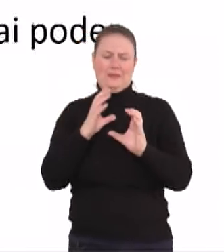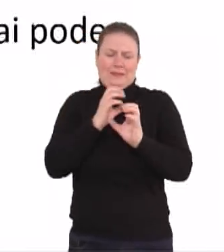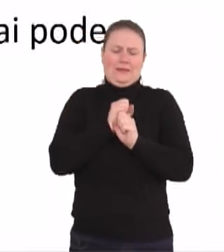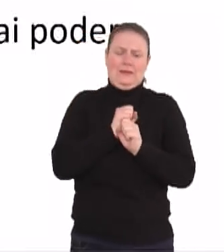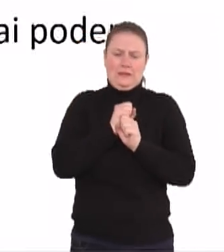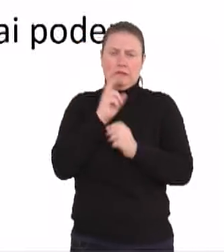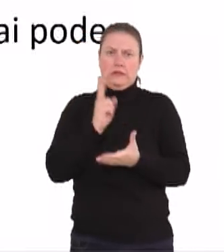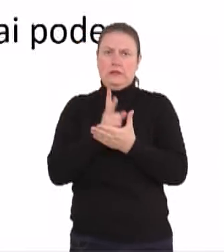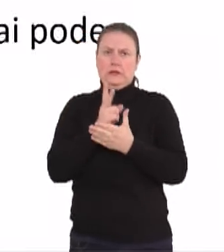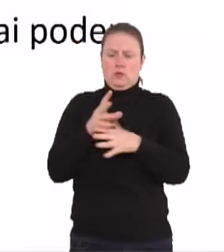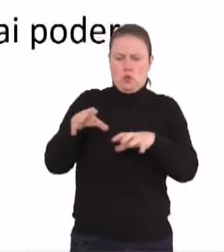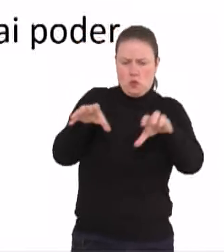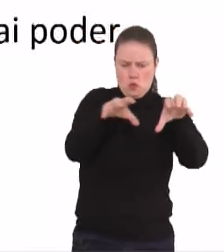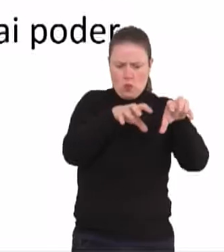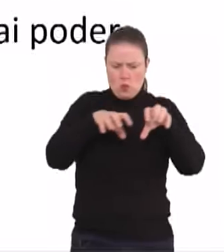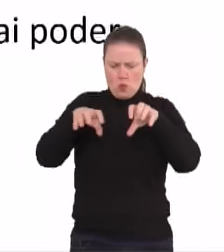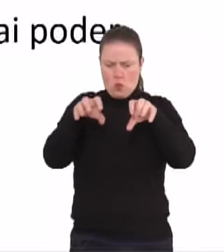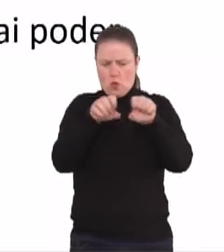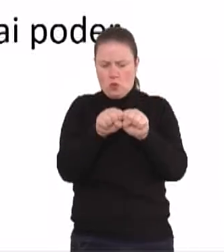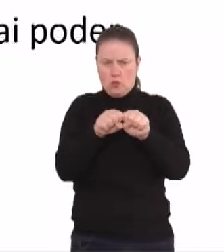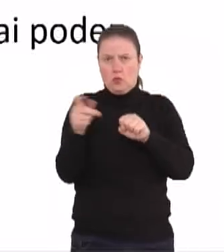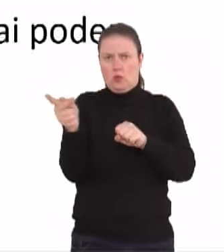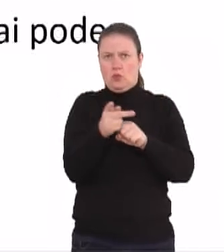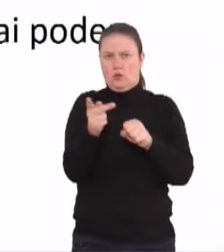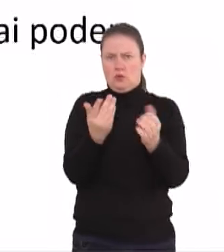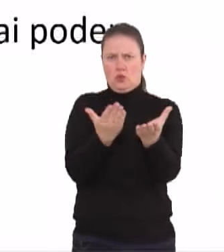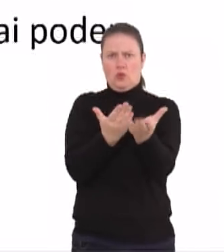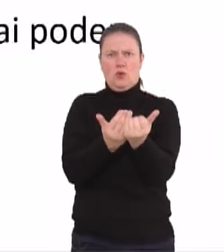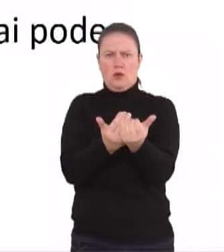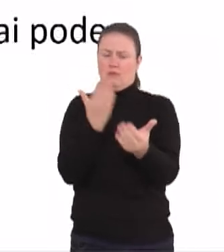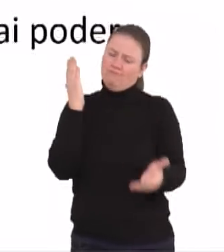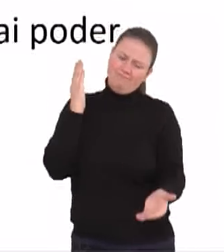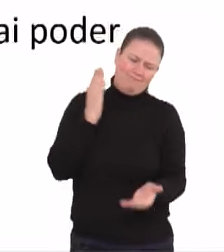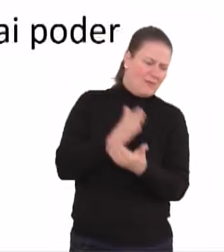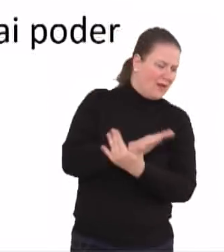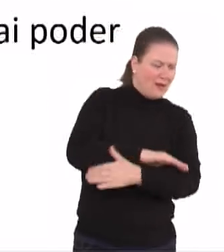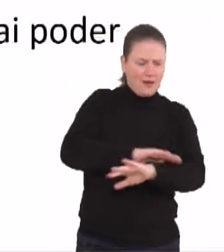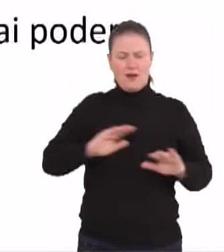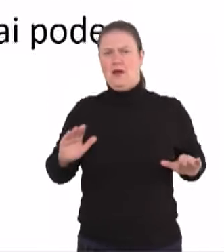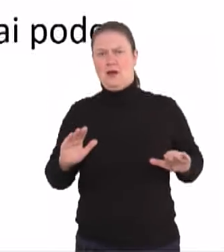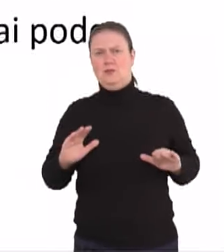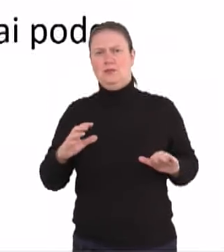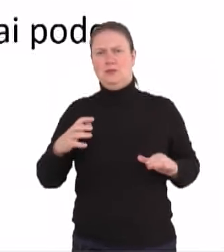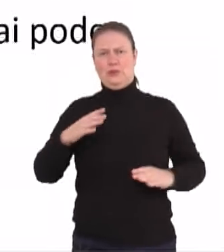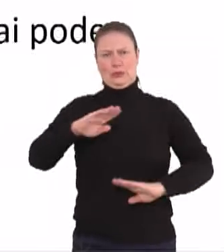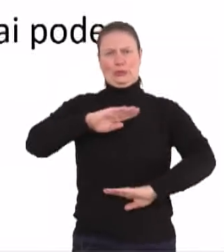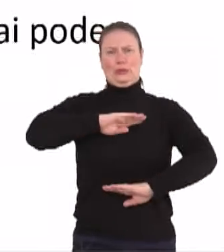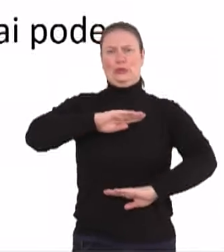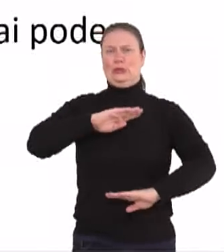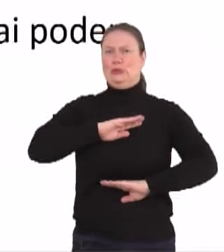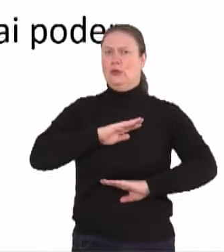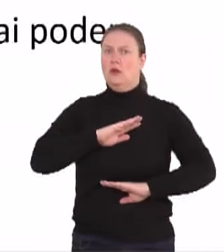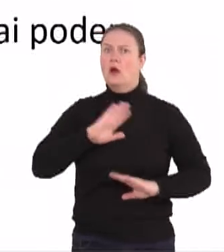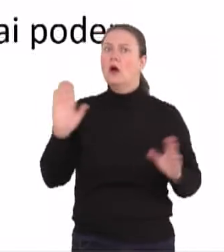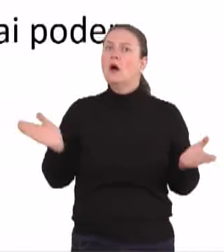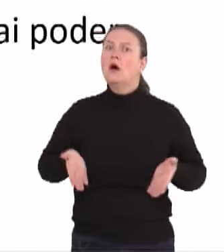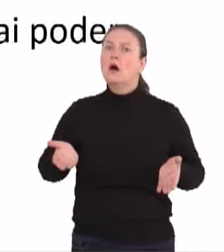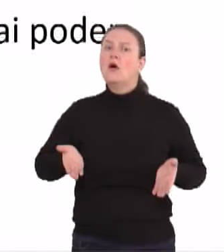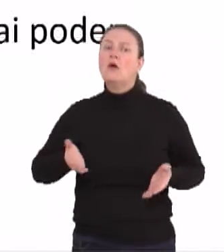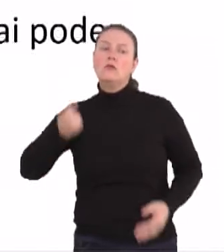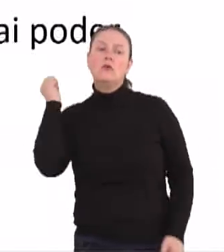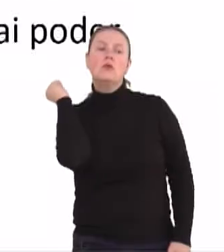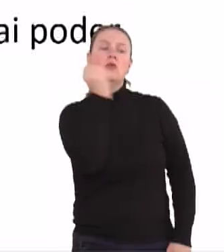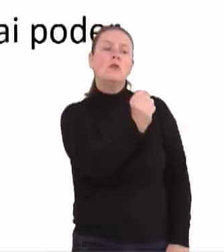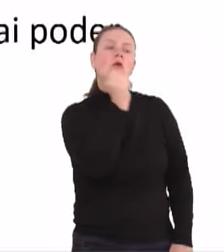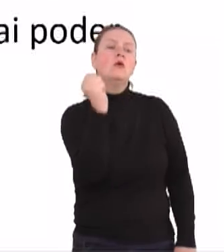no escuro, os jovens resolveram dar um basta na situação. Vamos matar Rangi e Papa